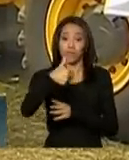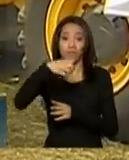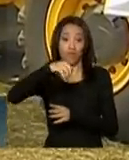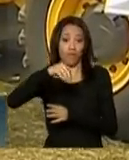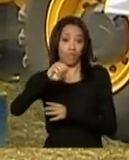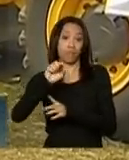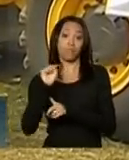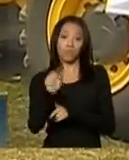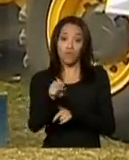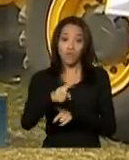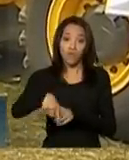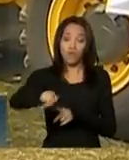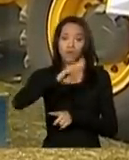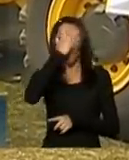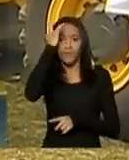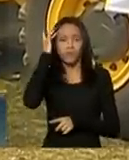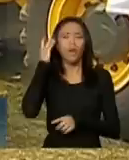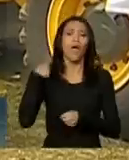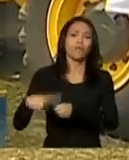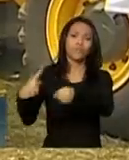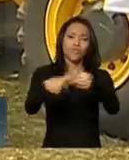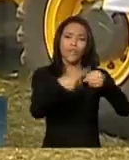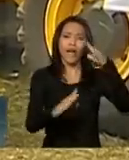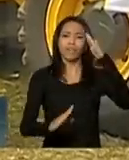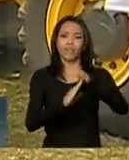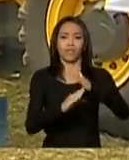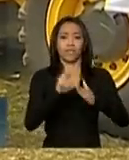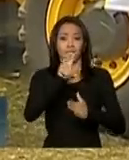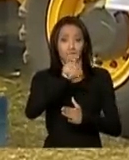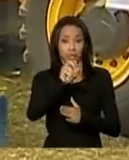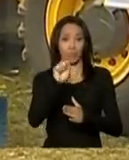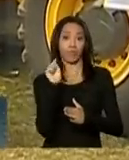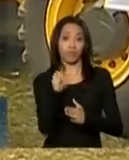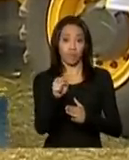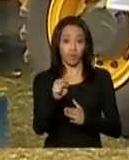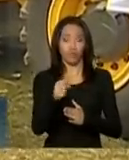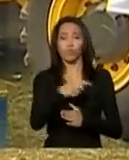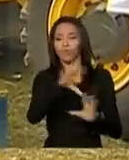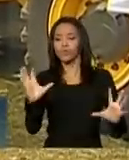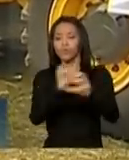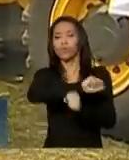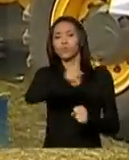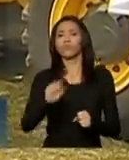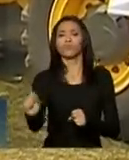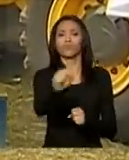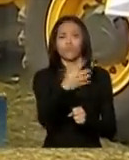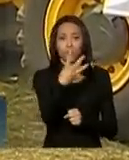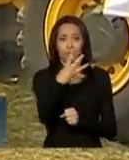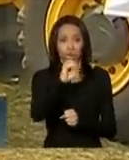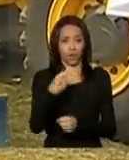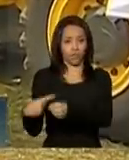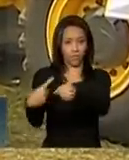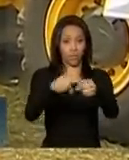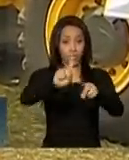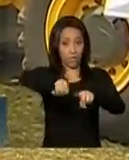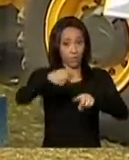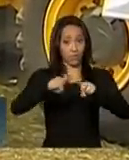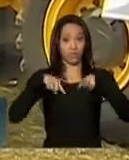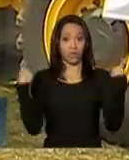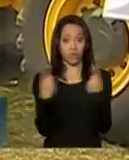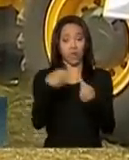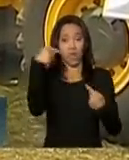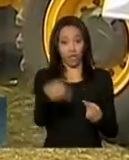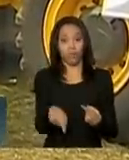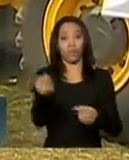eh São municípios de até 50.000 habitantes São 40 munic depois da cerimônia aqui em Teresina presidenta de uma